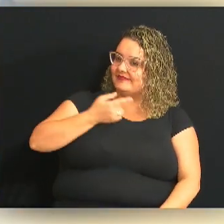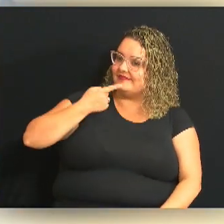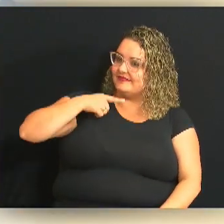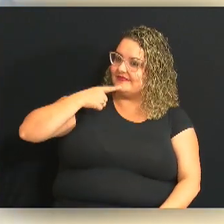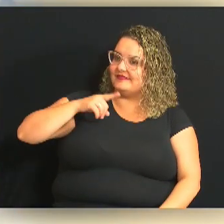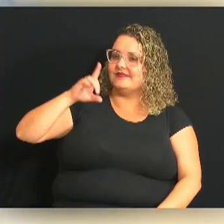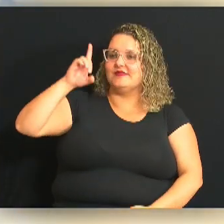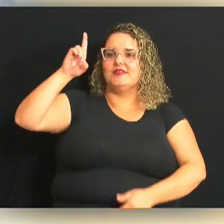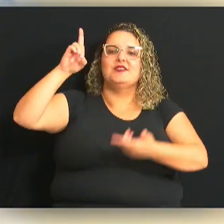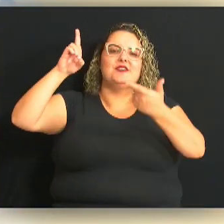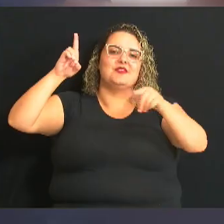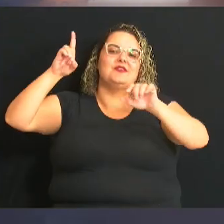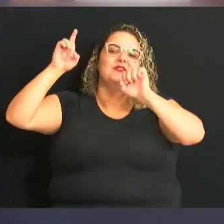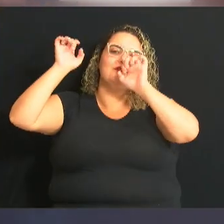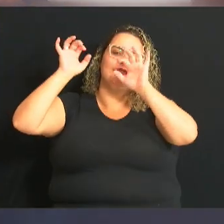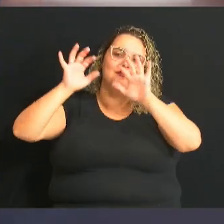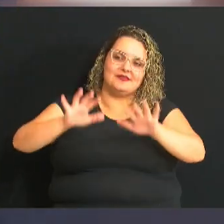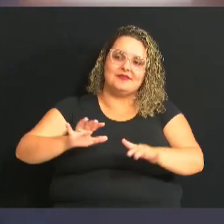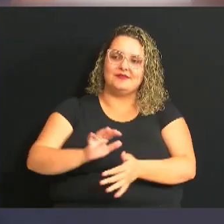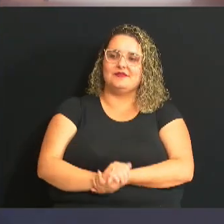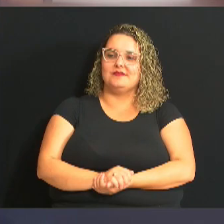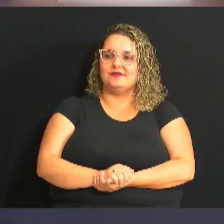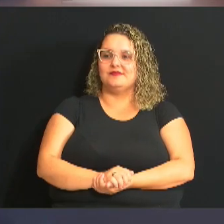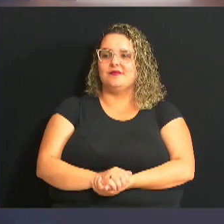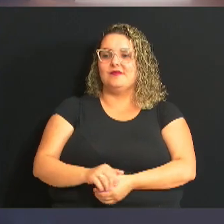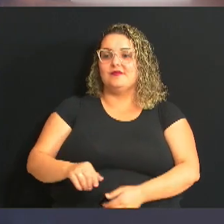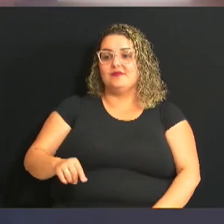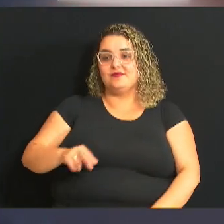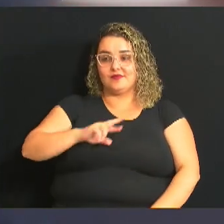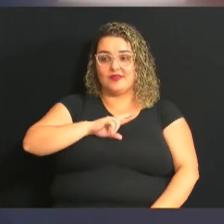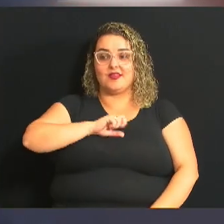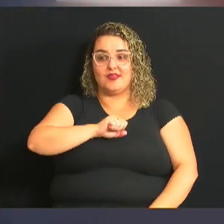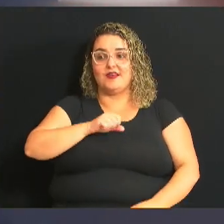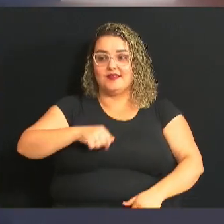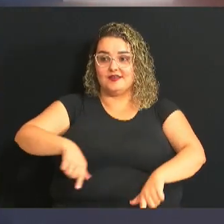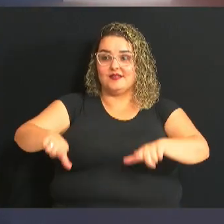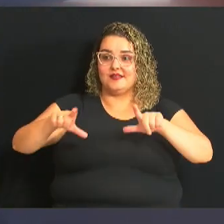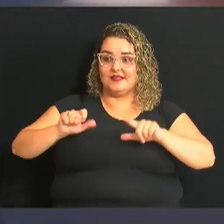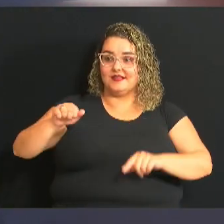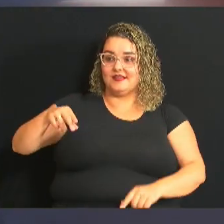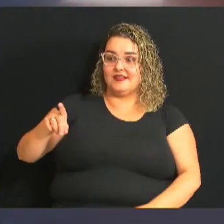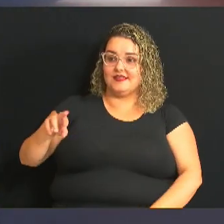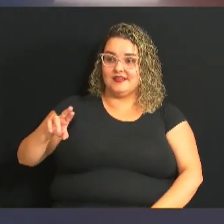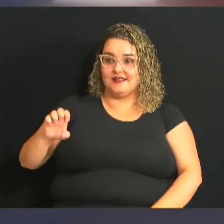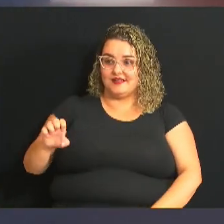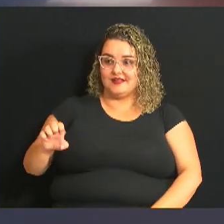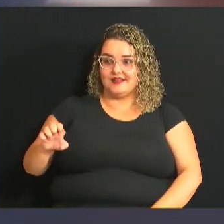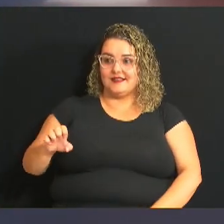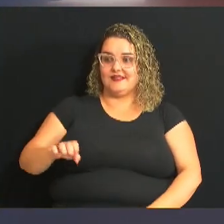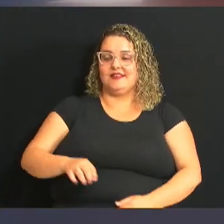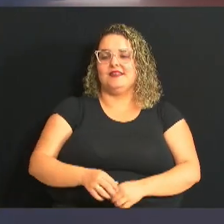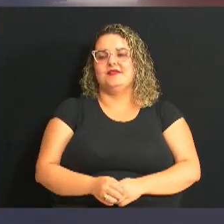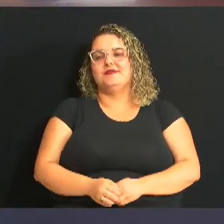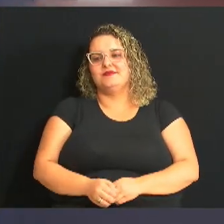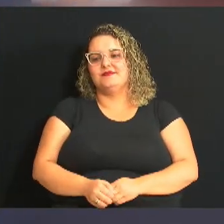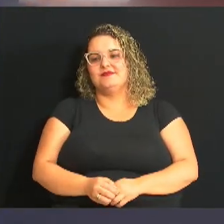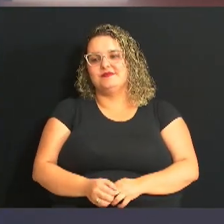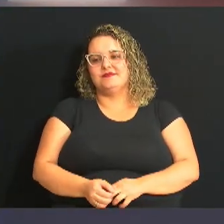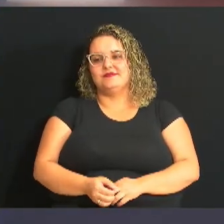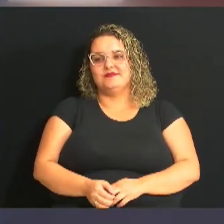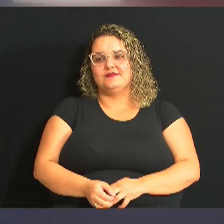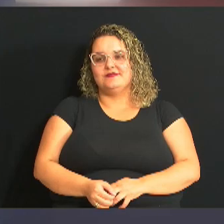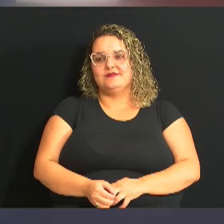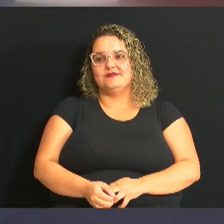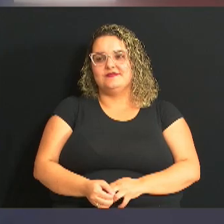Deus continue nos abençoando. Rossini entregou o diploma para André Luiz Cuba, do Nascimento. Dedicou-se amplamente